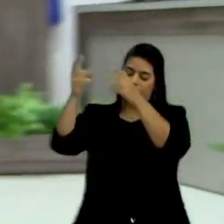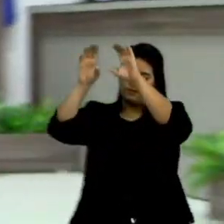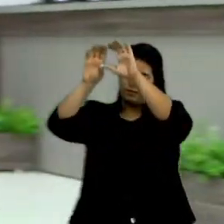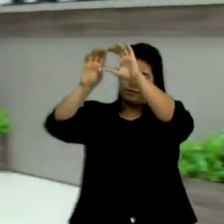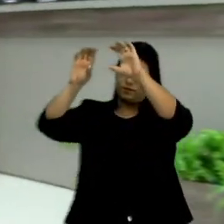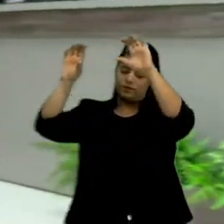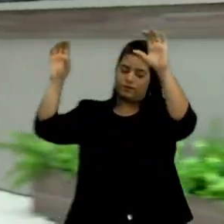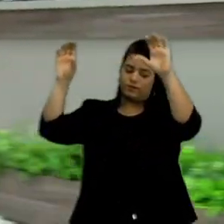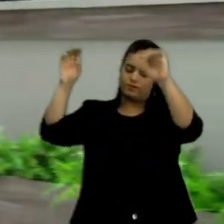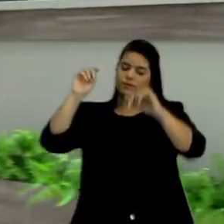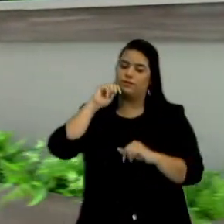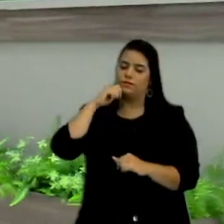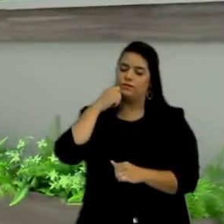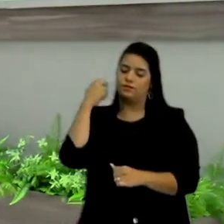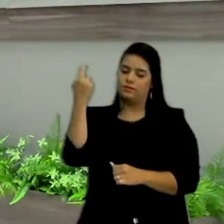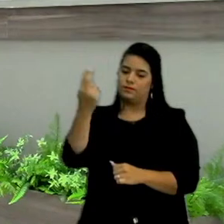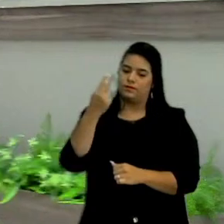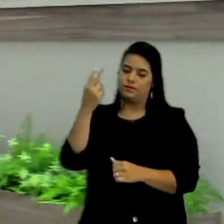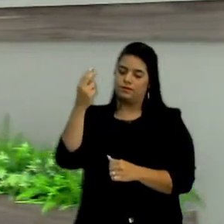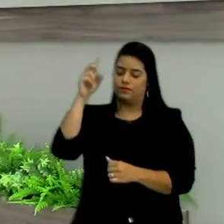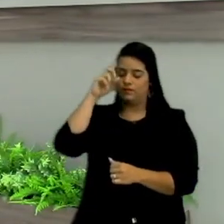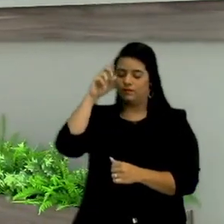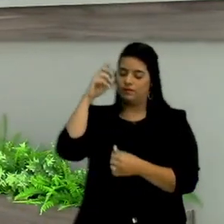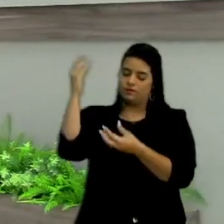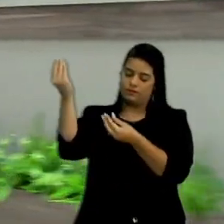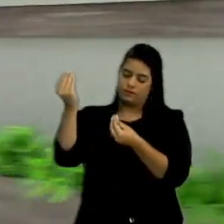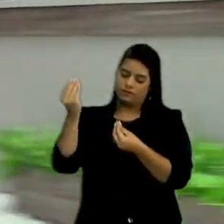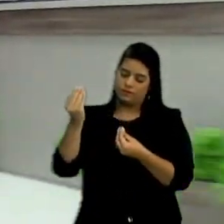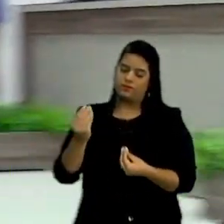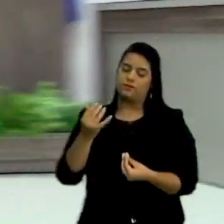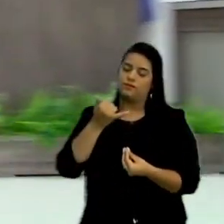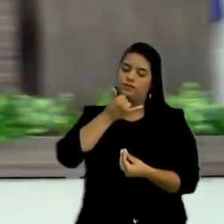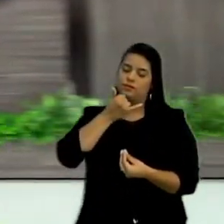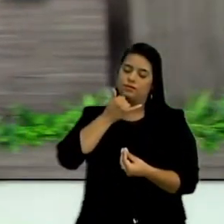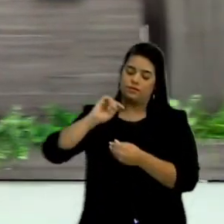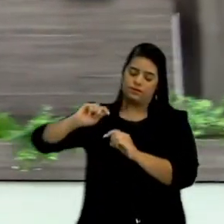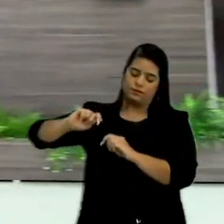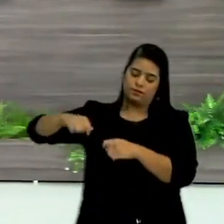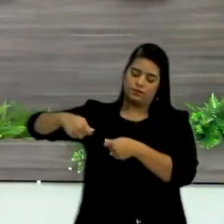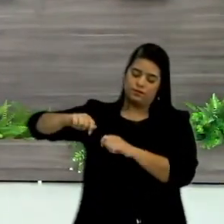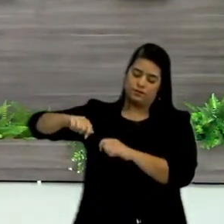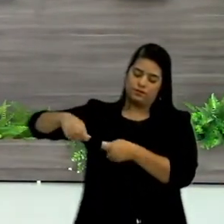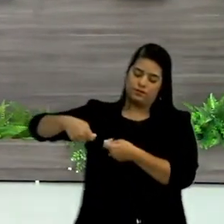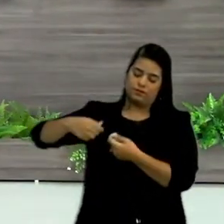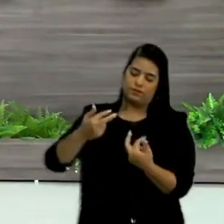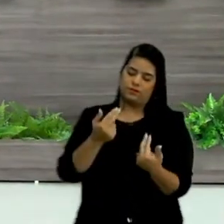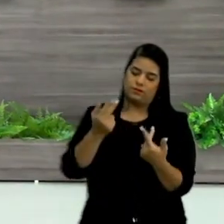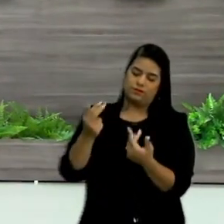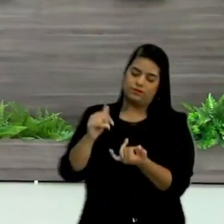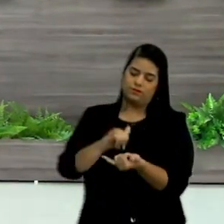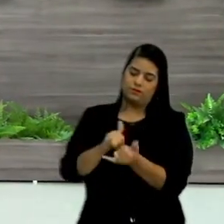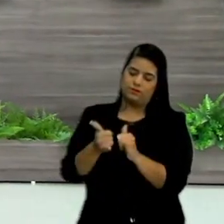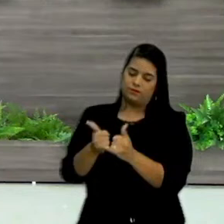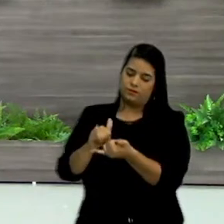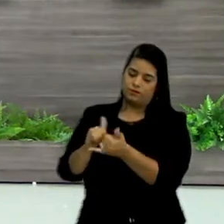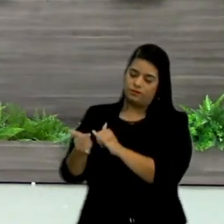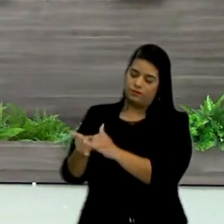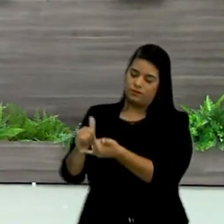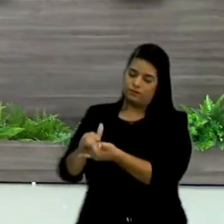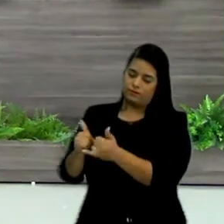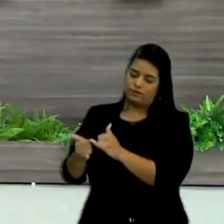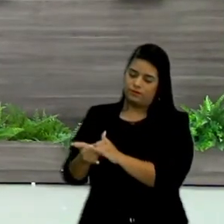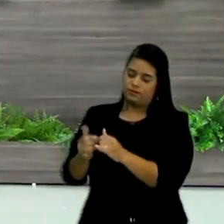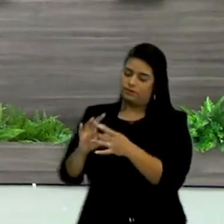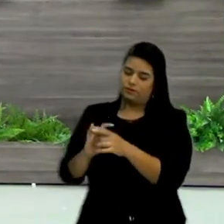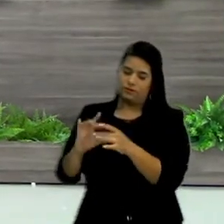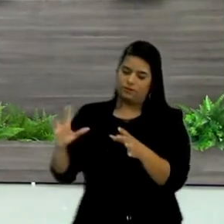como no céu. O pão nosso de cada dia nos dai hoje. Perdoai as nossas ofensas, assim como nós perdoamos a quem nos tem ofendido. Não